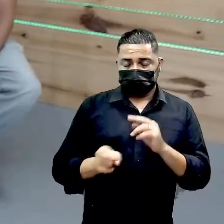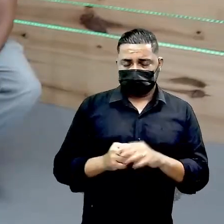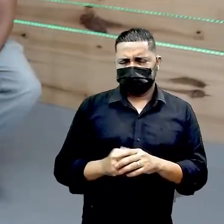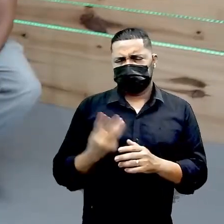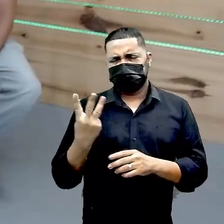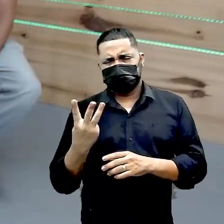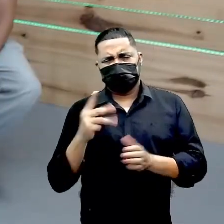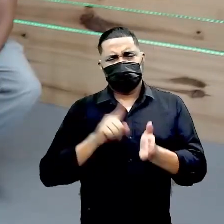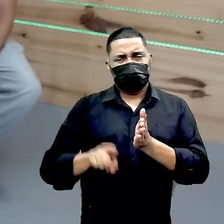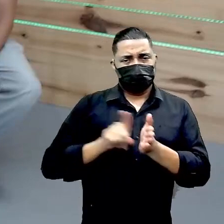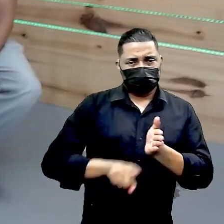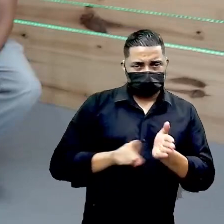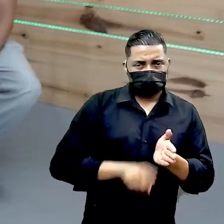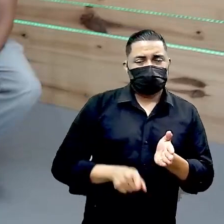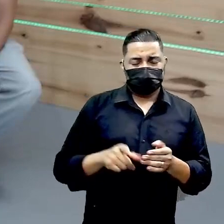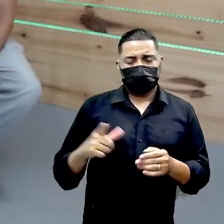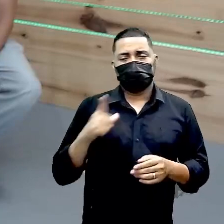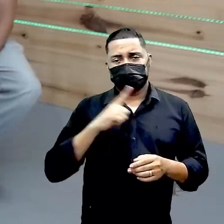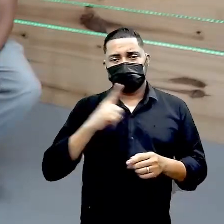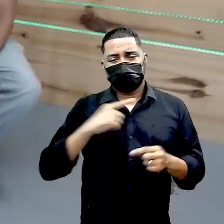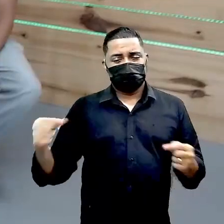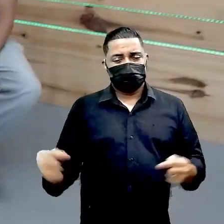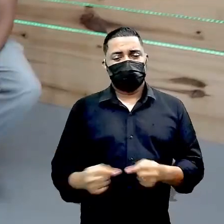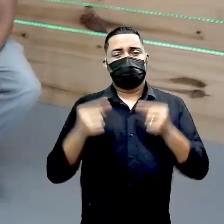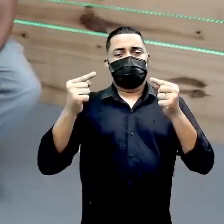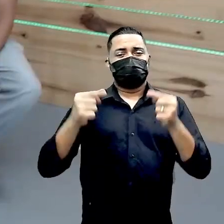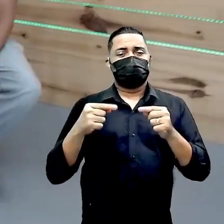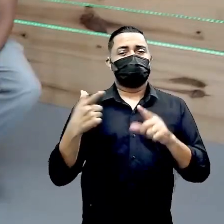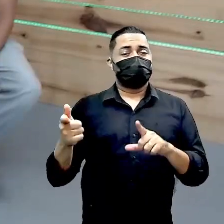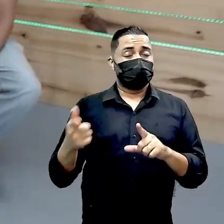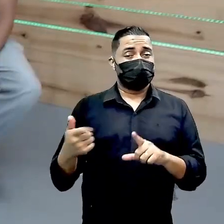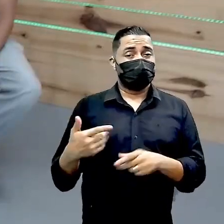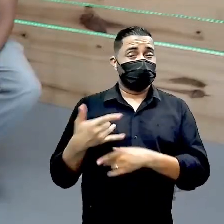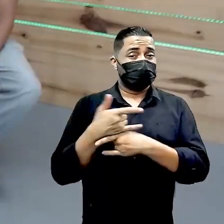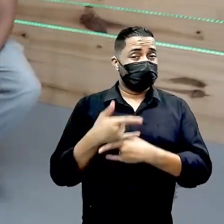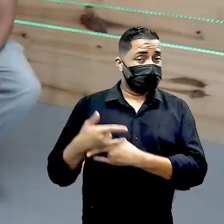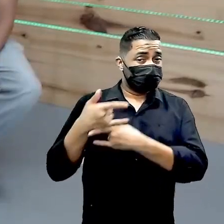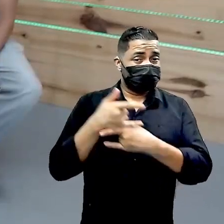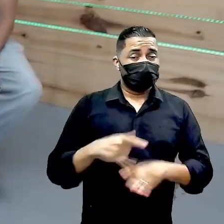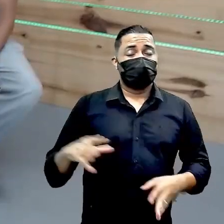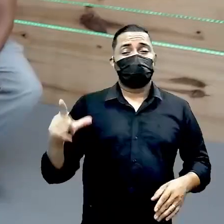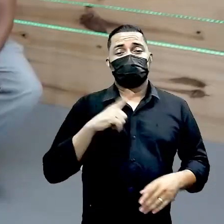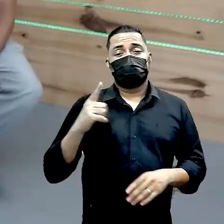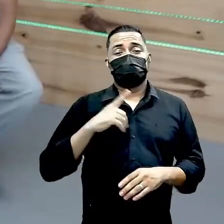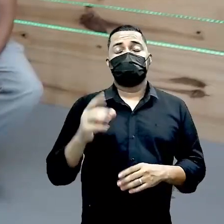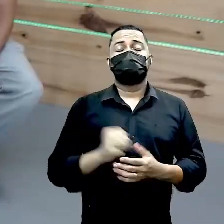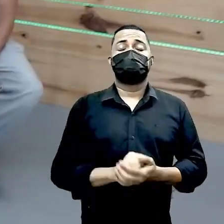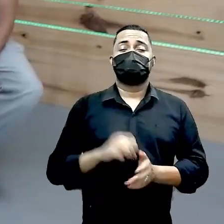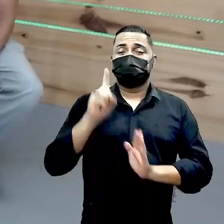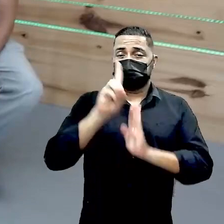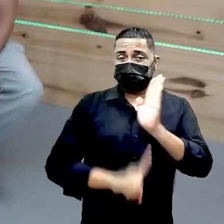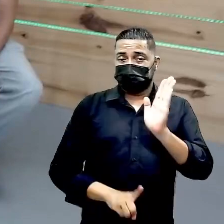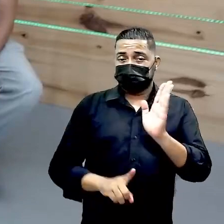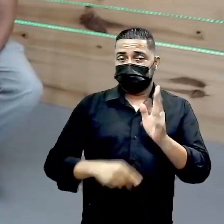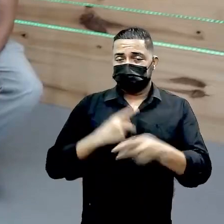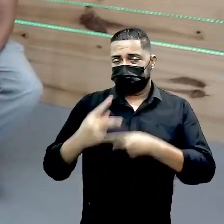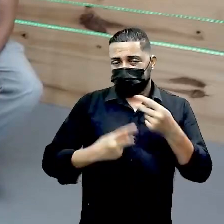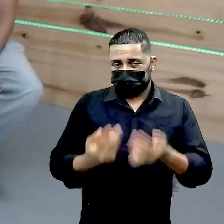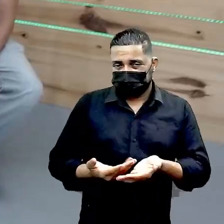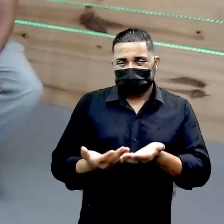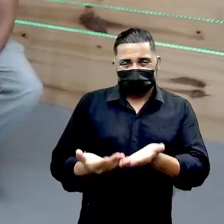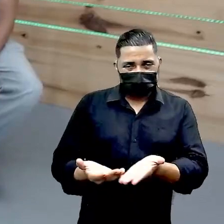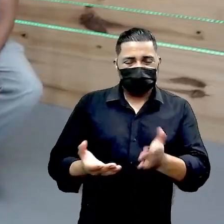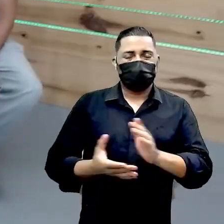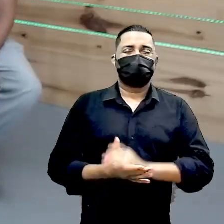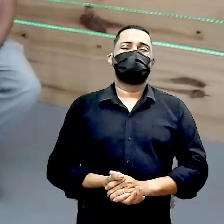3 perguntinhas lá, que vão estar de acordo com essa live, vão ter direito a uma premiação, uma lembrança,